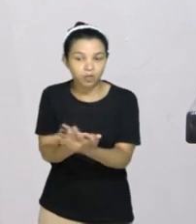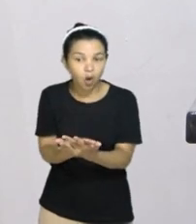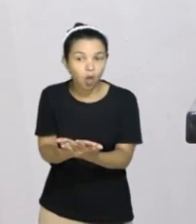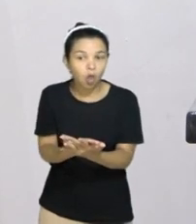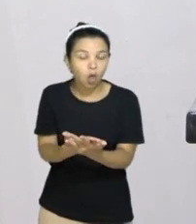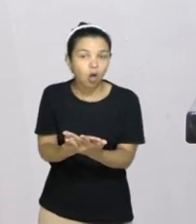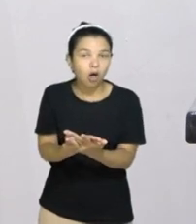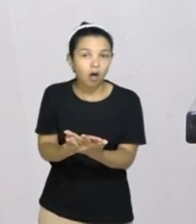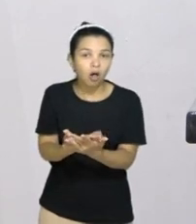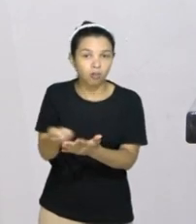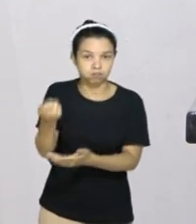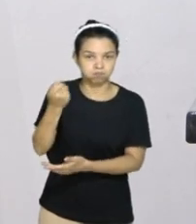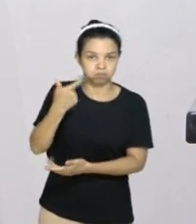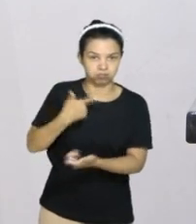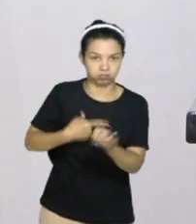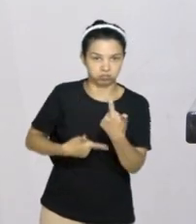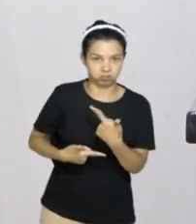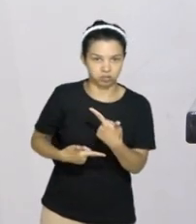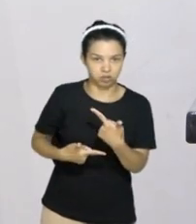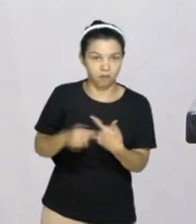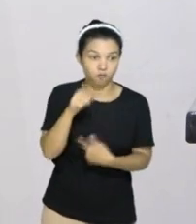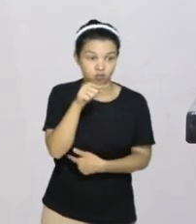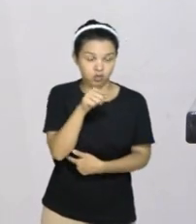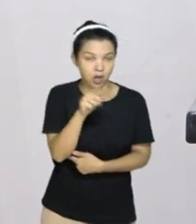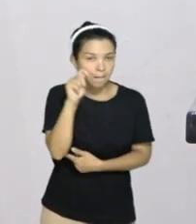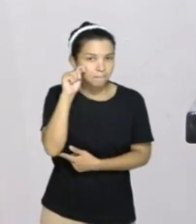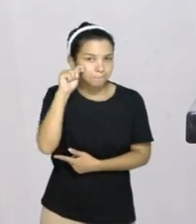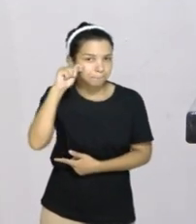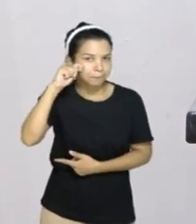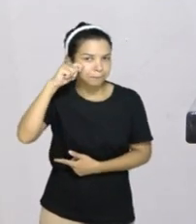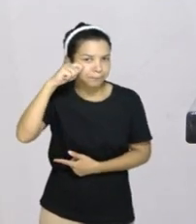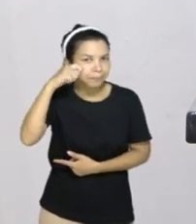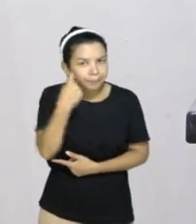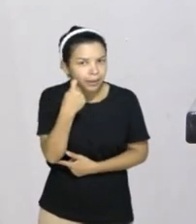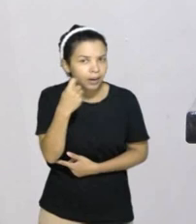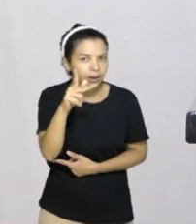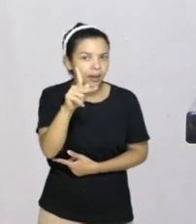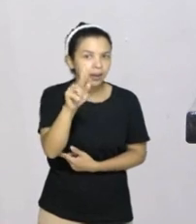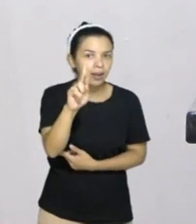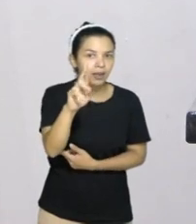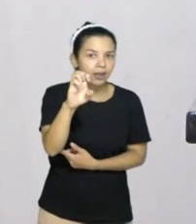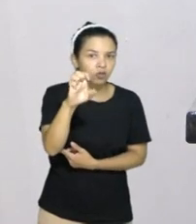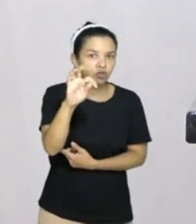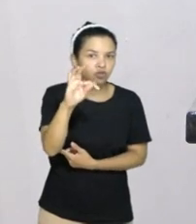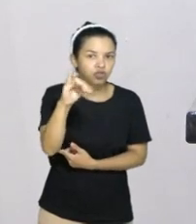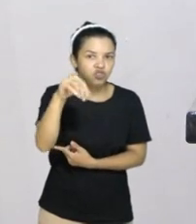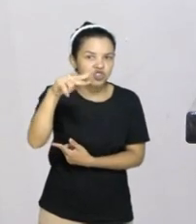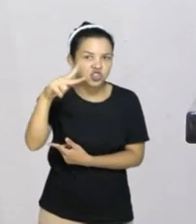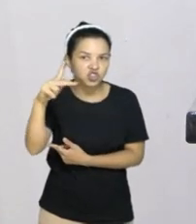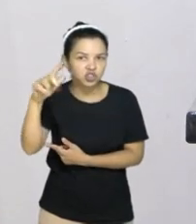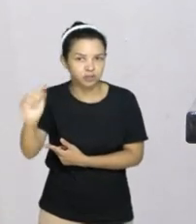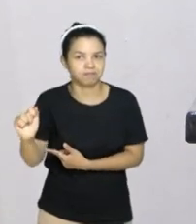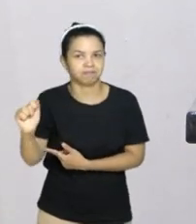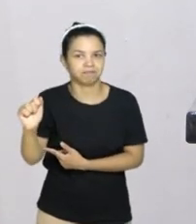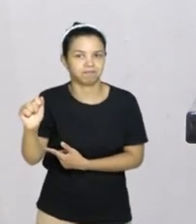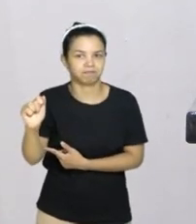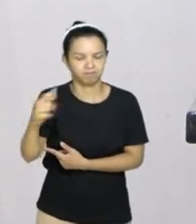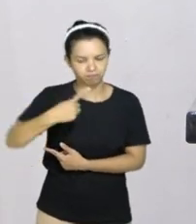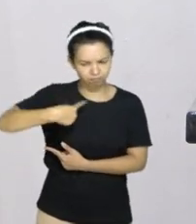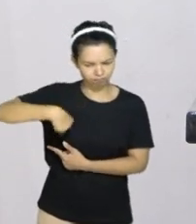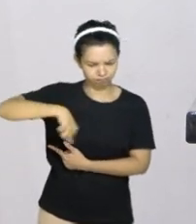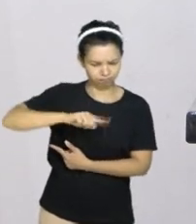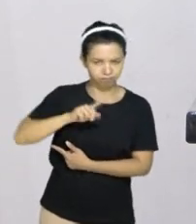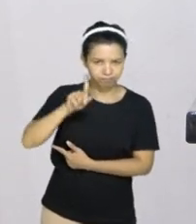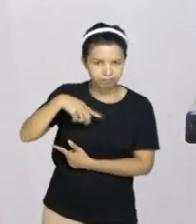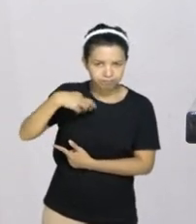pretinha e nós somos os racistas nós nós aqui nós somos racistas